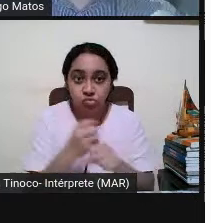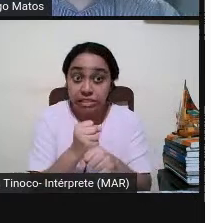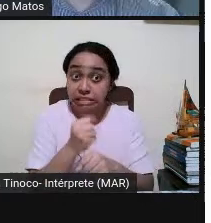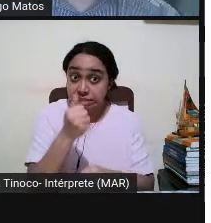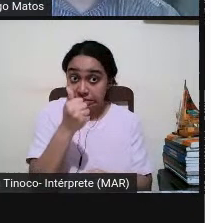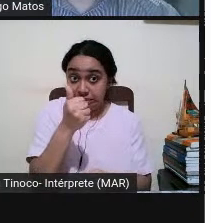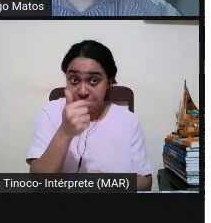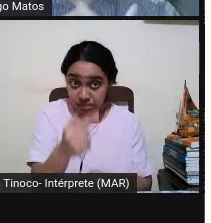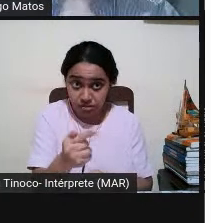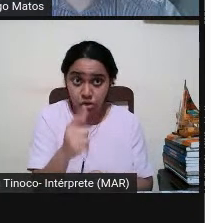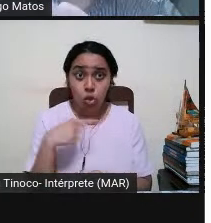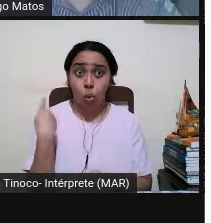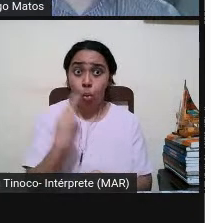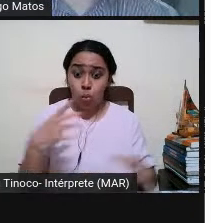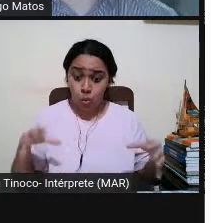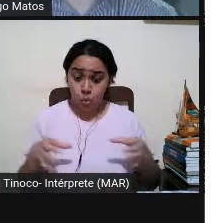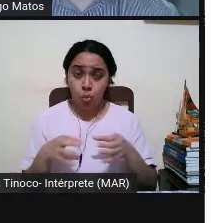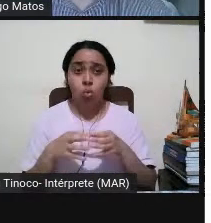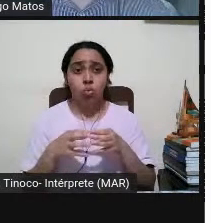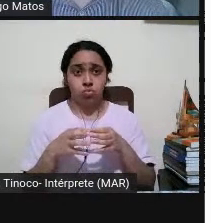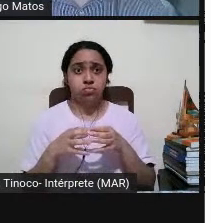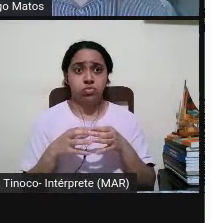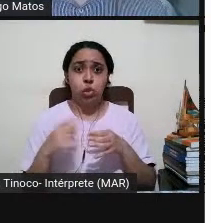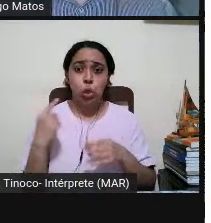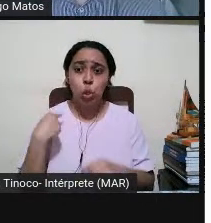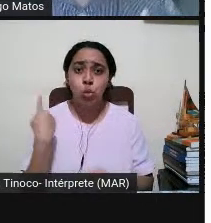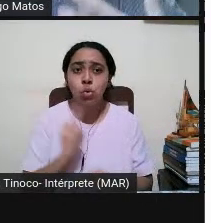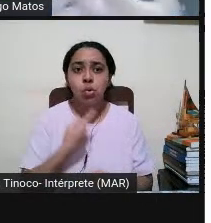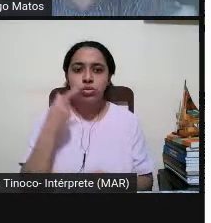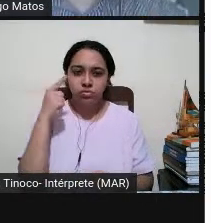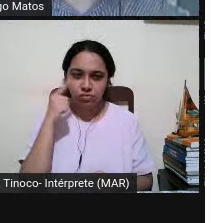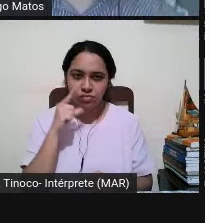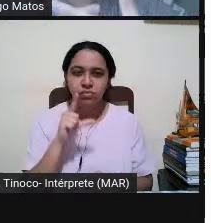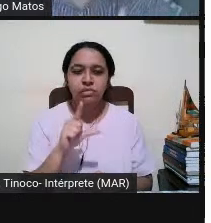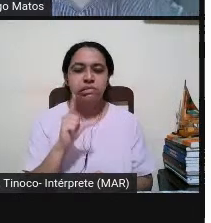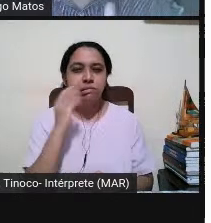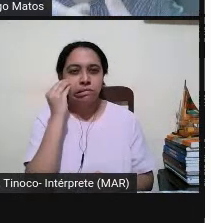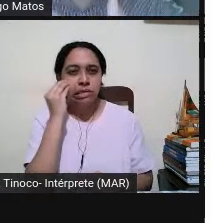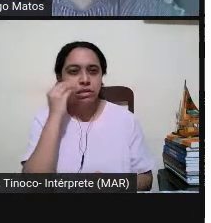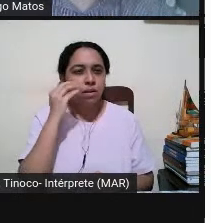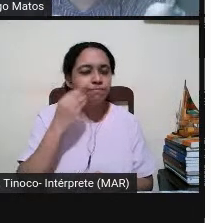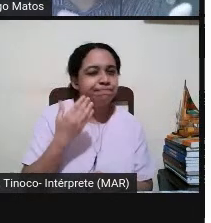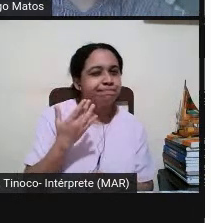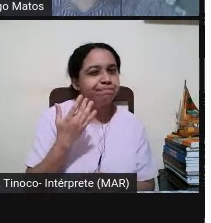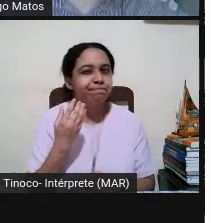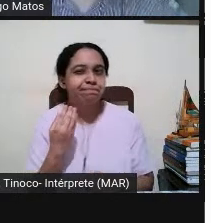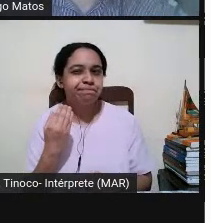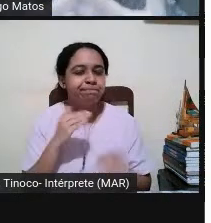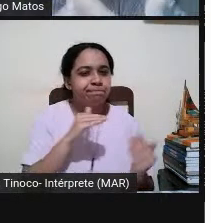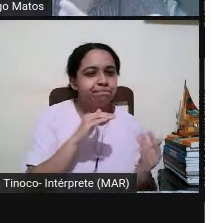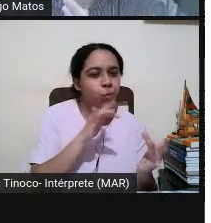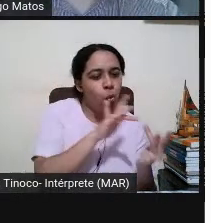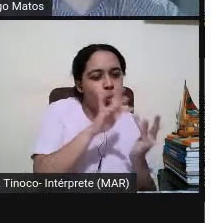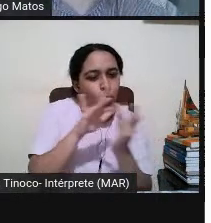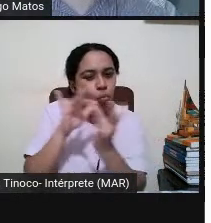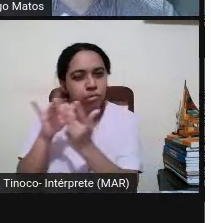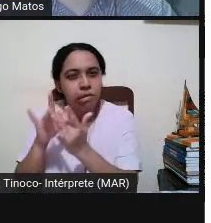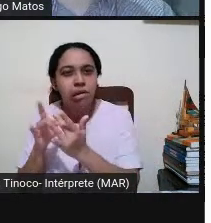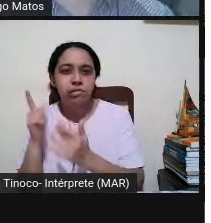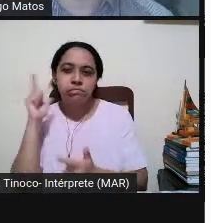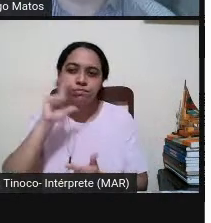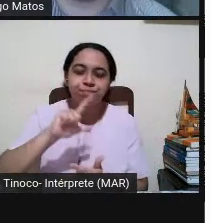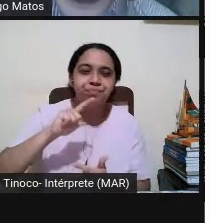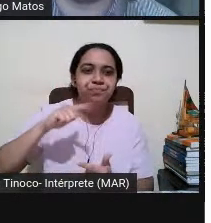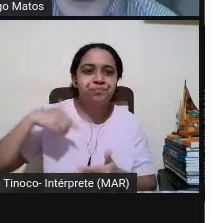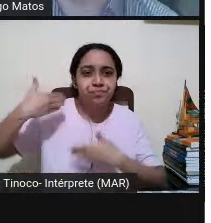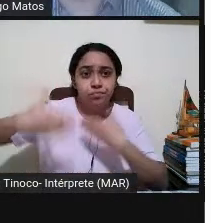trabalhando em equipe que a gente consiga é tentar se aproximar na execução de cada uma dessas metas até o